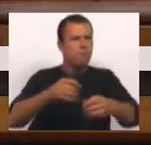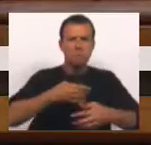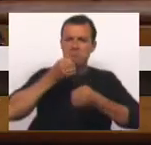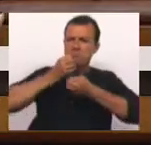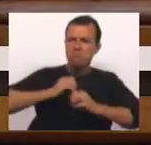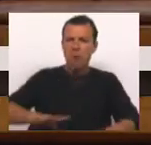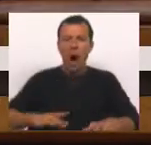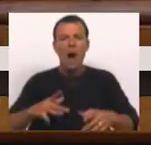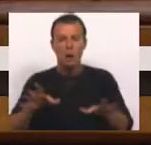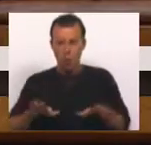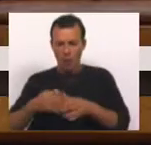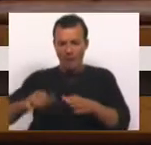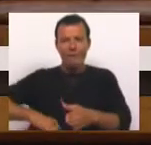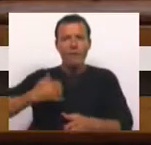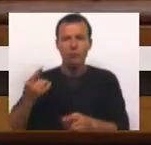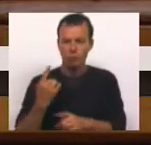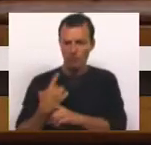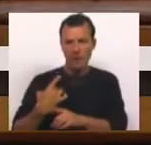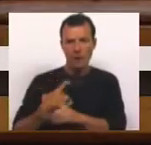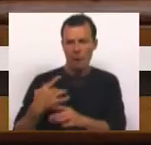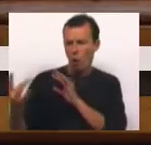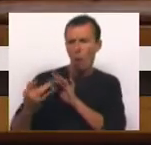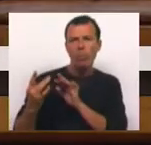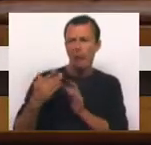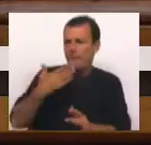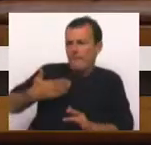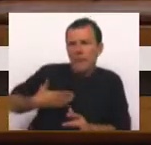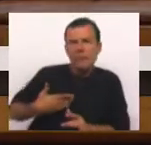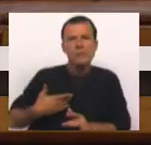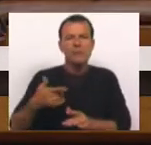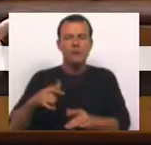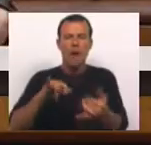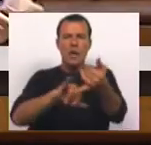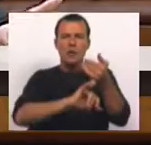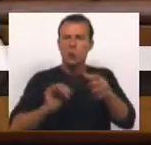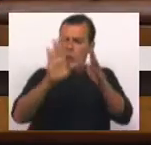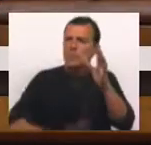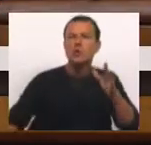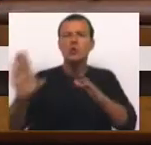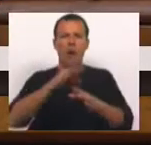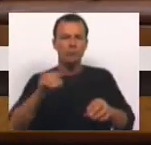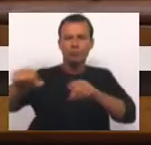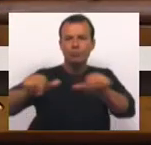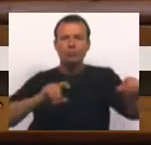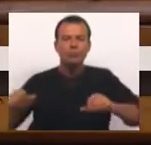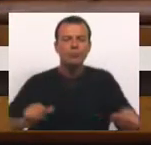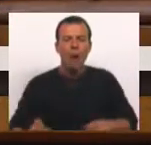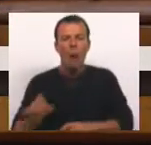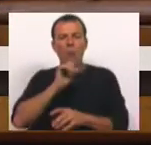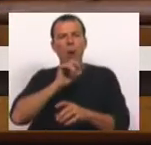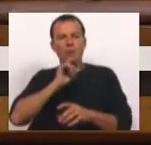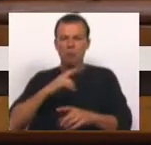Verdes continua a receber contactos para envio do projeto para que associações nacionais, regionais e locais possam